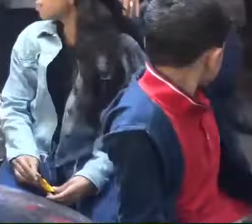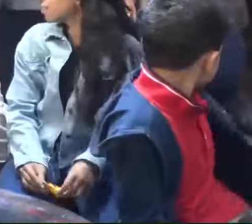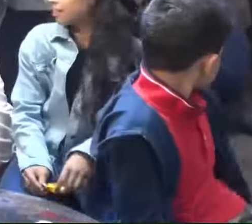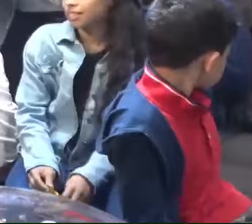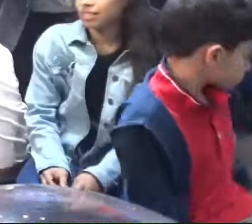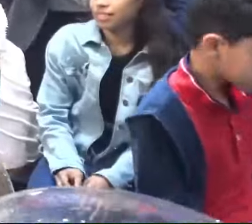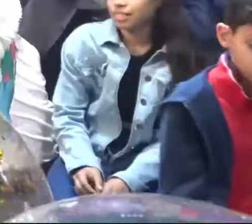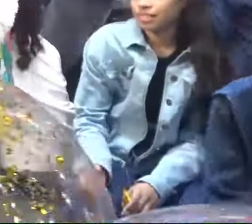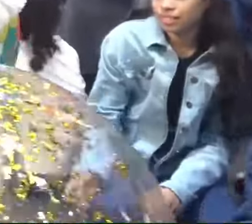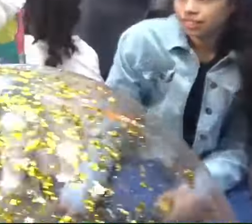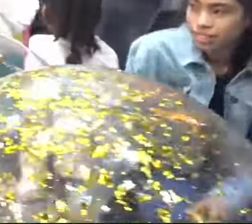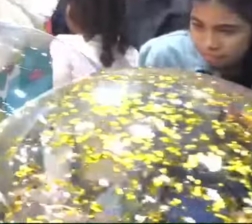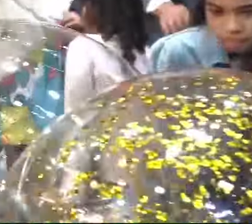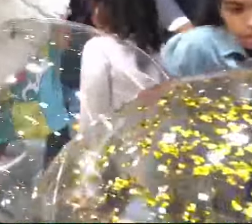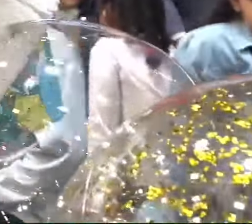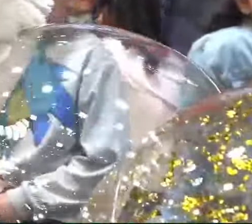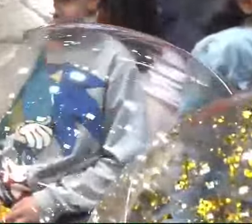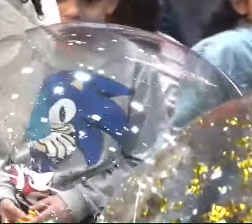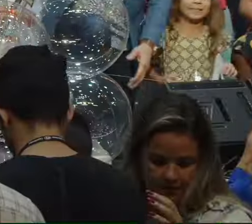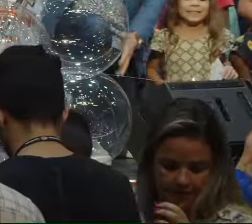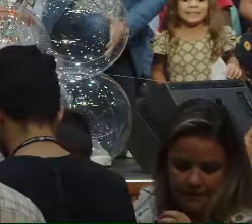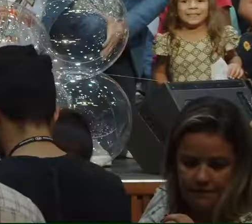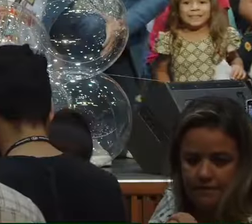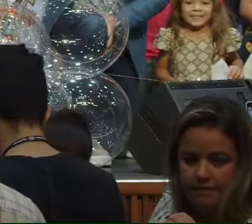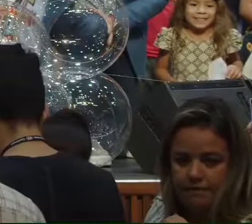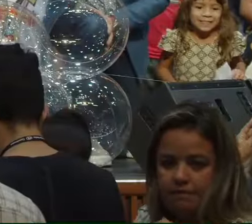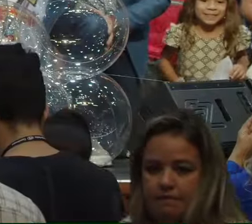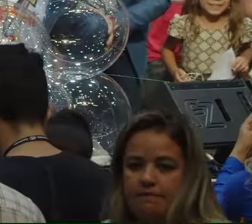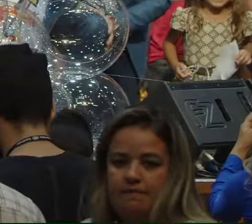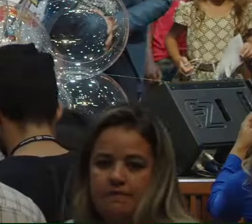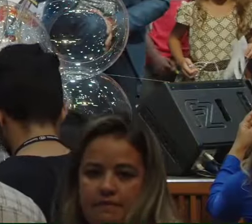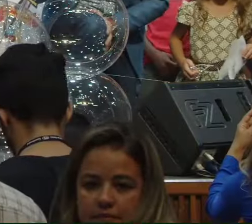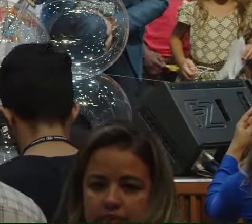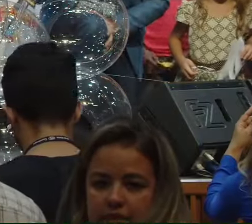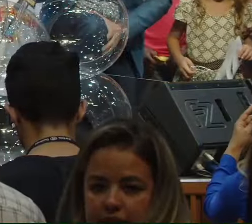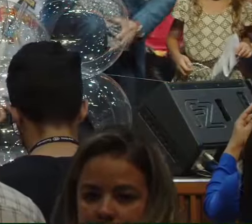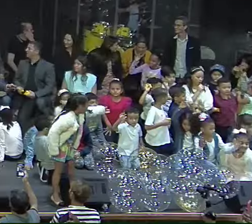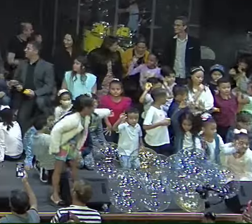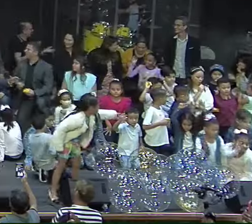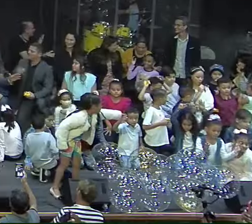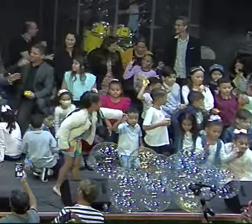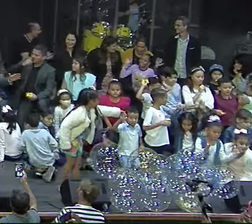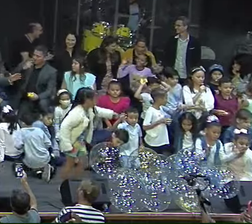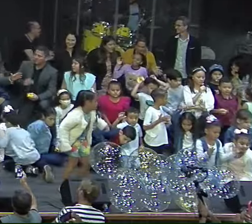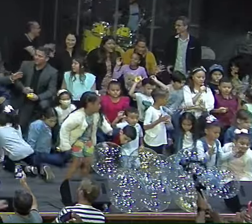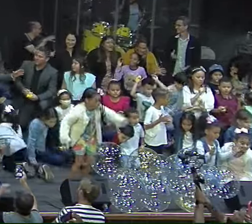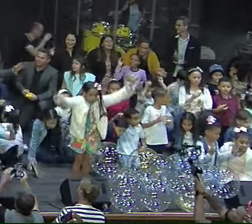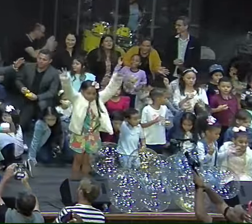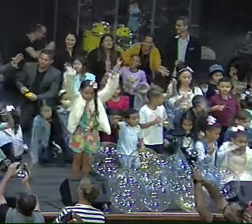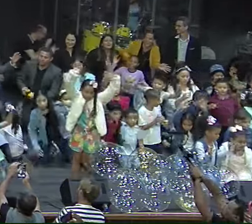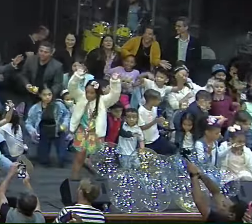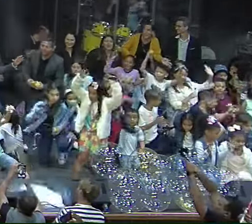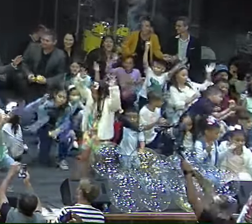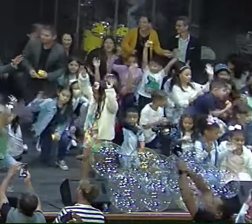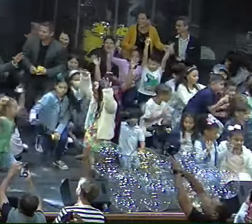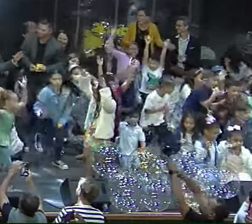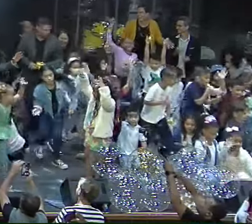as matrículas do Colégio Batista Getsêmani estão abertas e